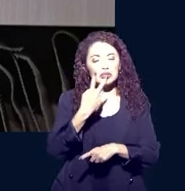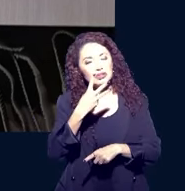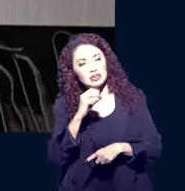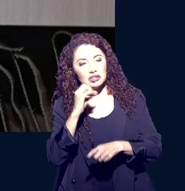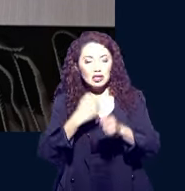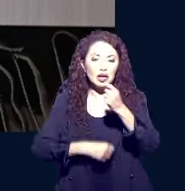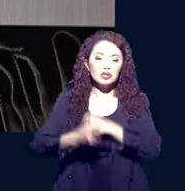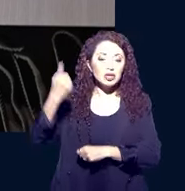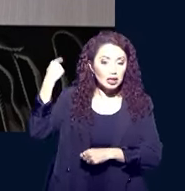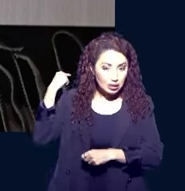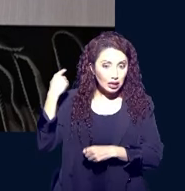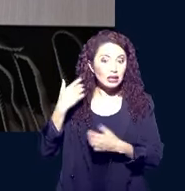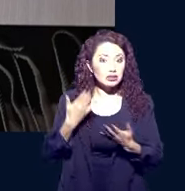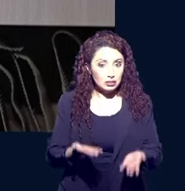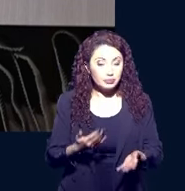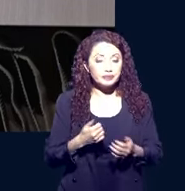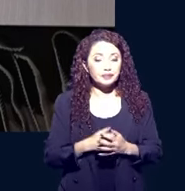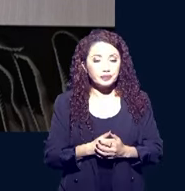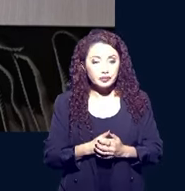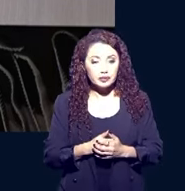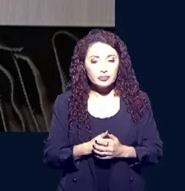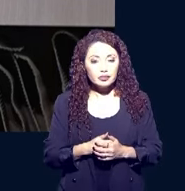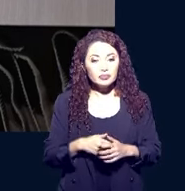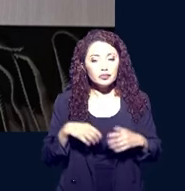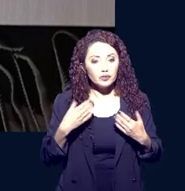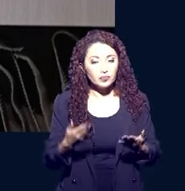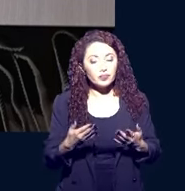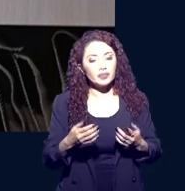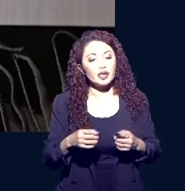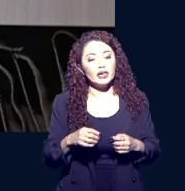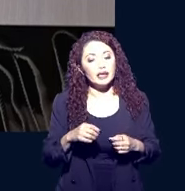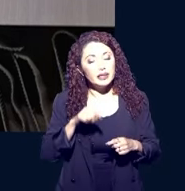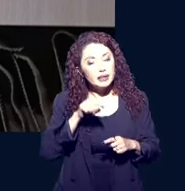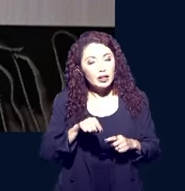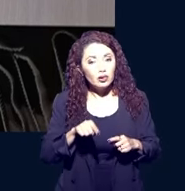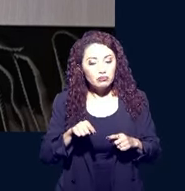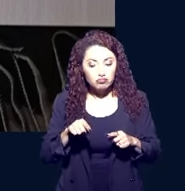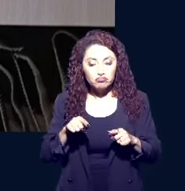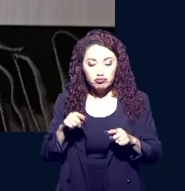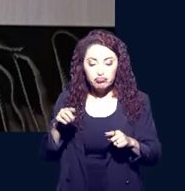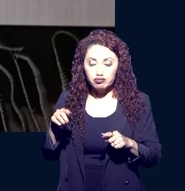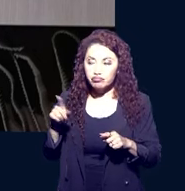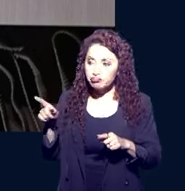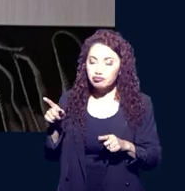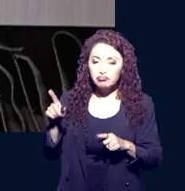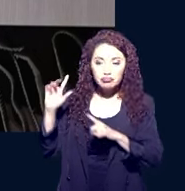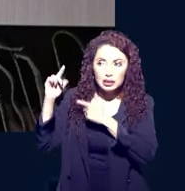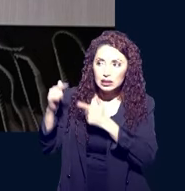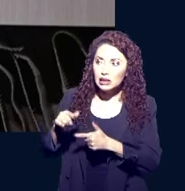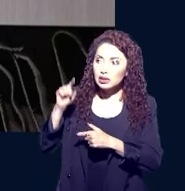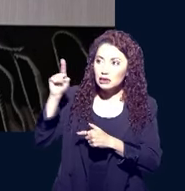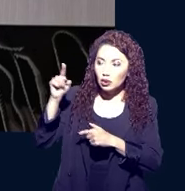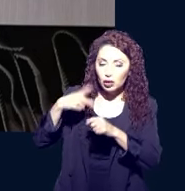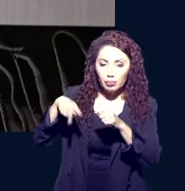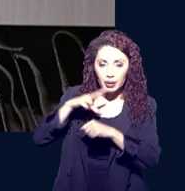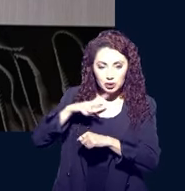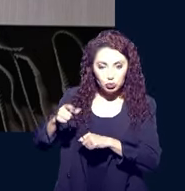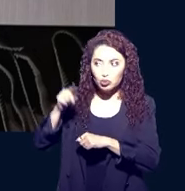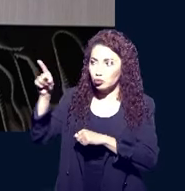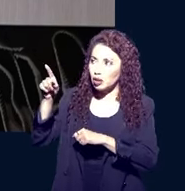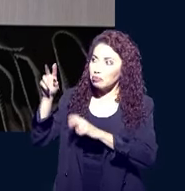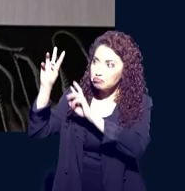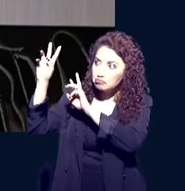pra superestrutura herdeiros que somos da tradição Lusitana que queridos Como genuinamente são os nossos